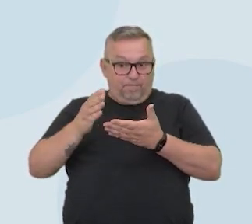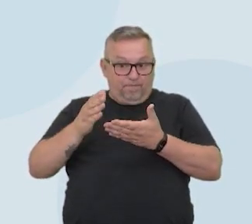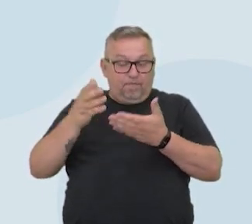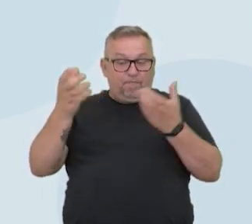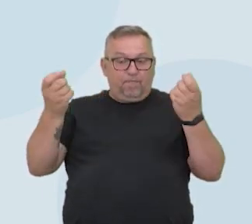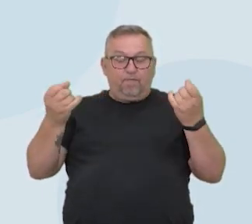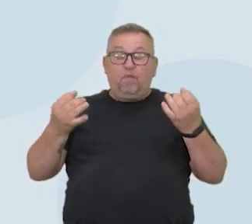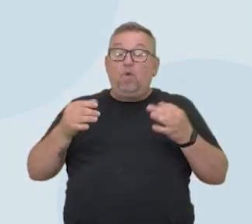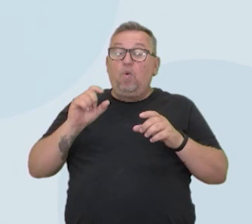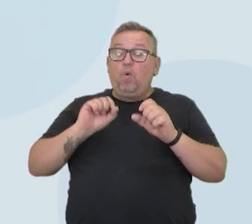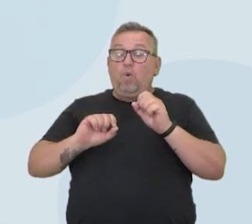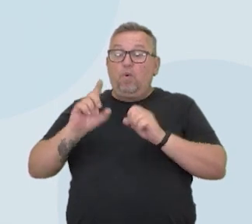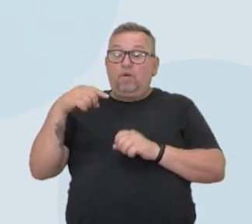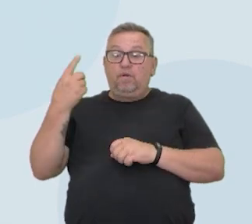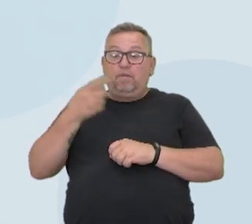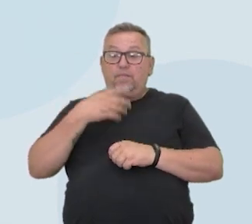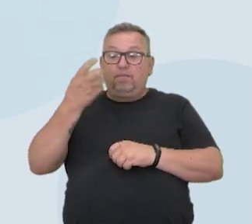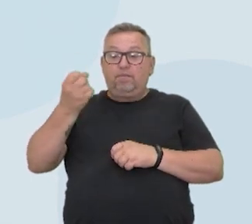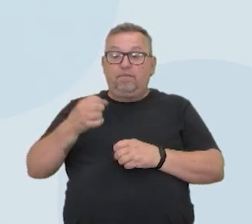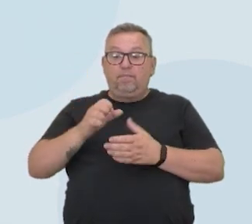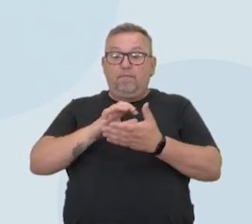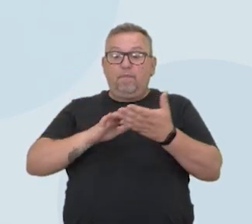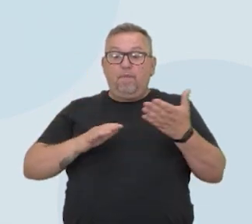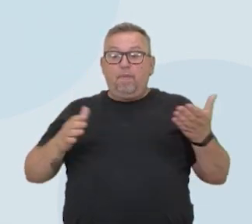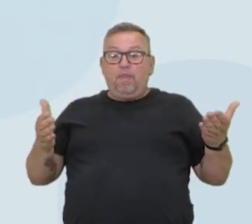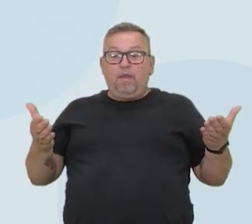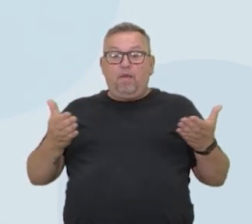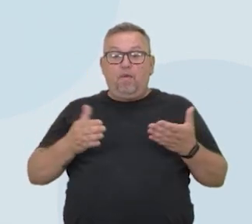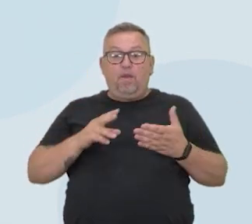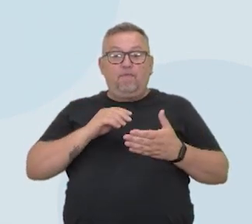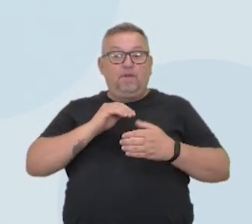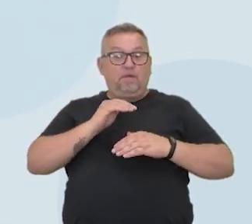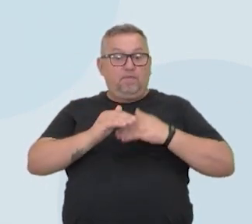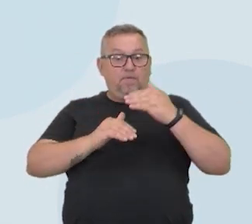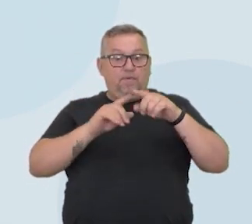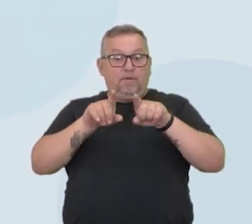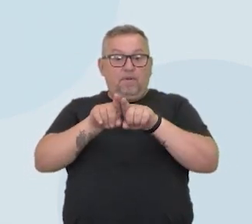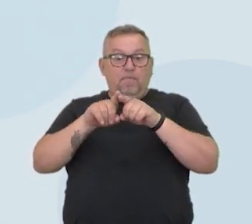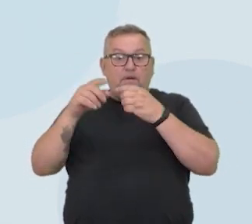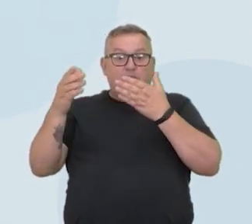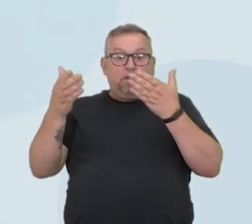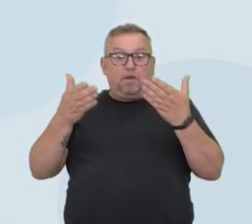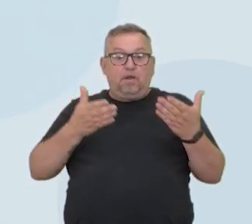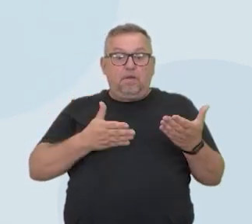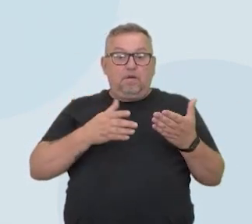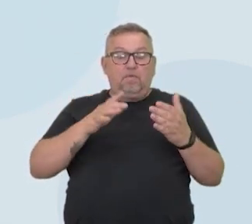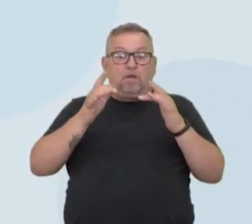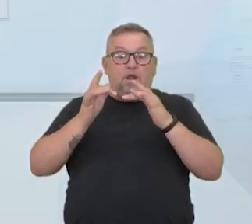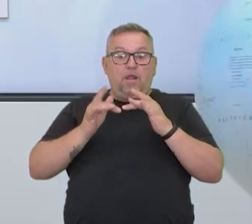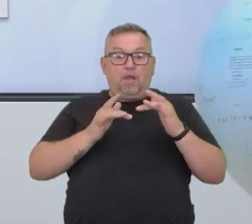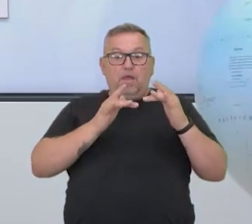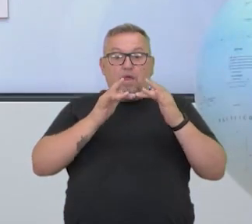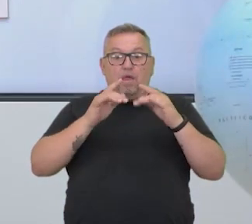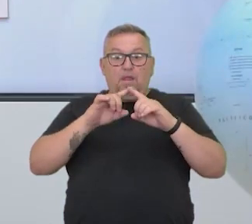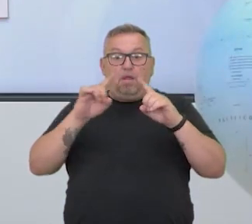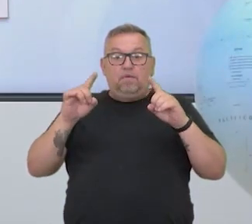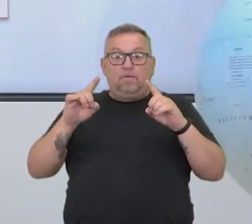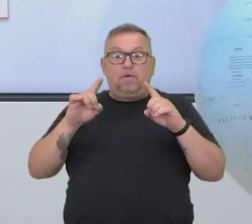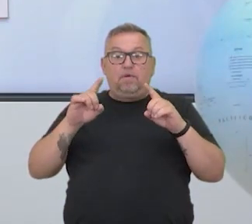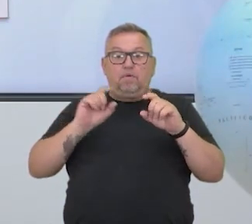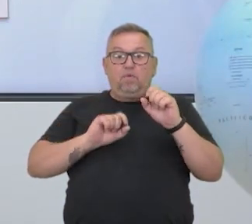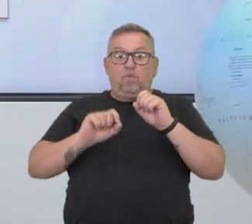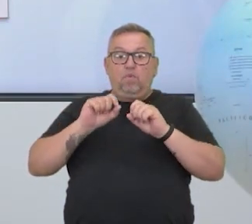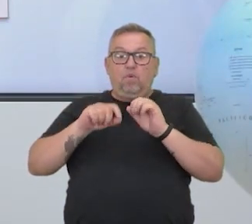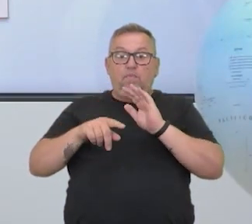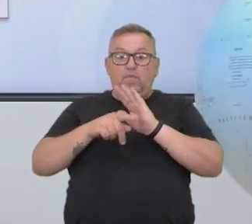falar sobre o que a gente vai falar nessa atividade. Agora a gente está desenvolvendo e trazendo aí assuntos relacionados ou correlacionados